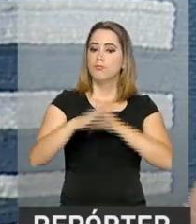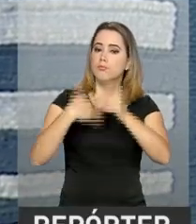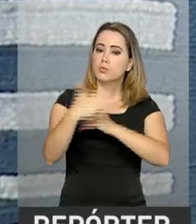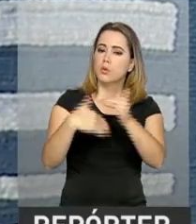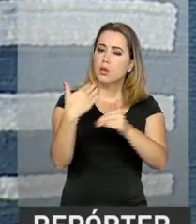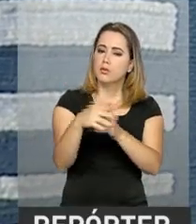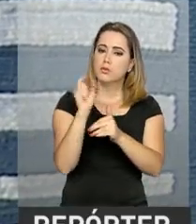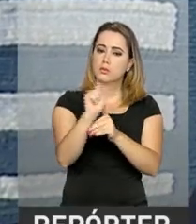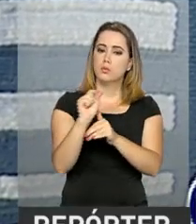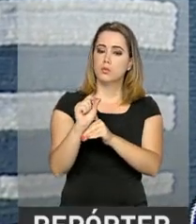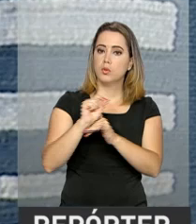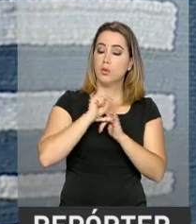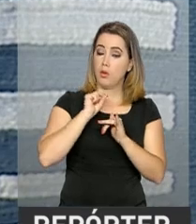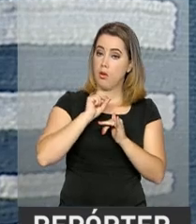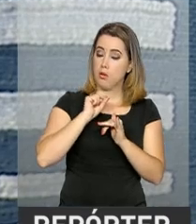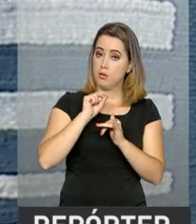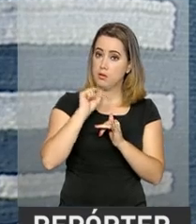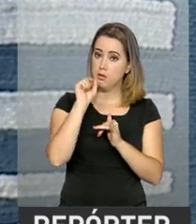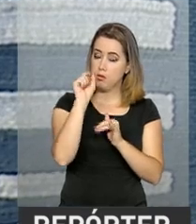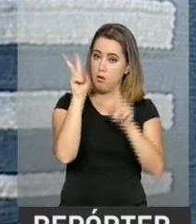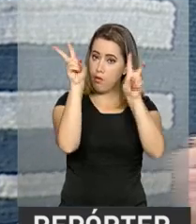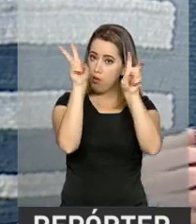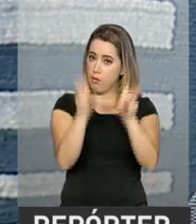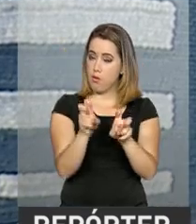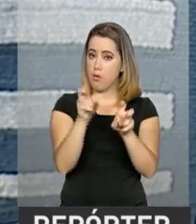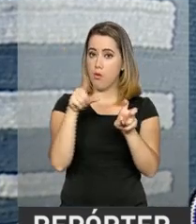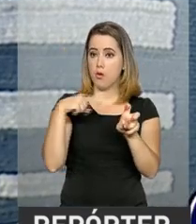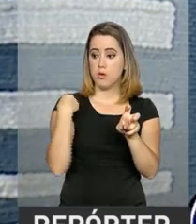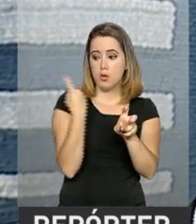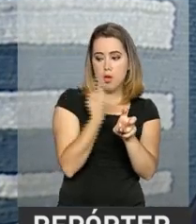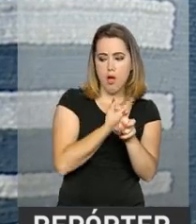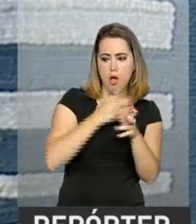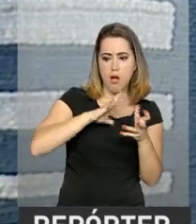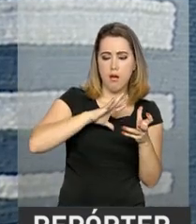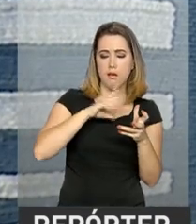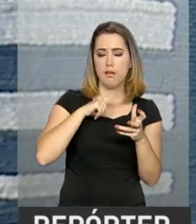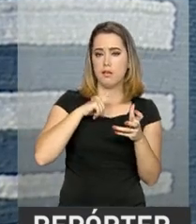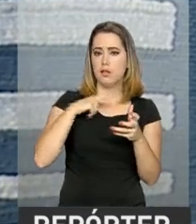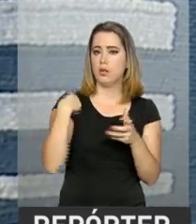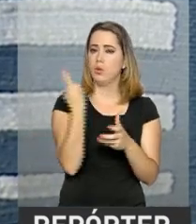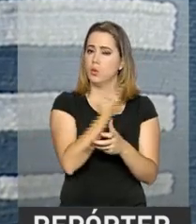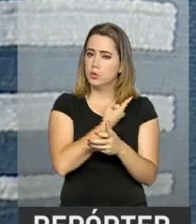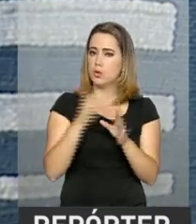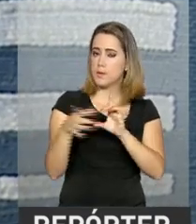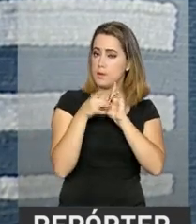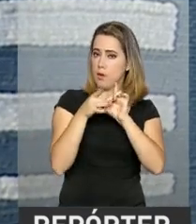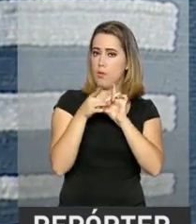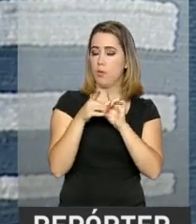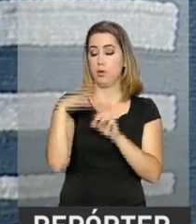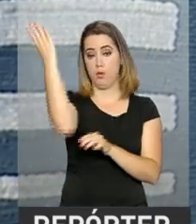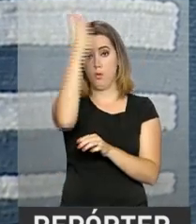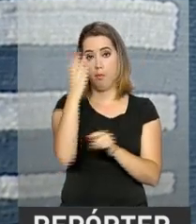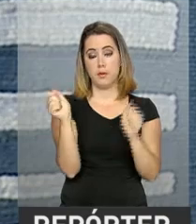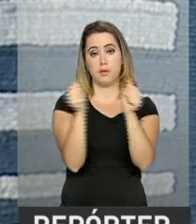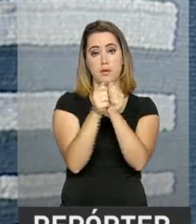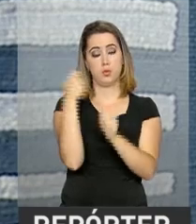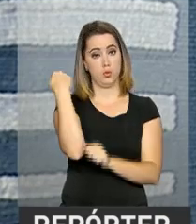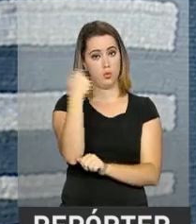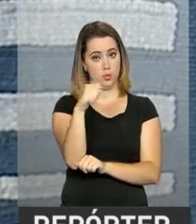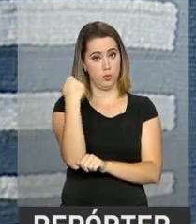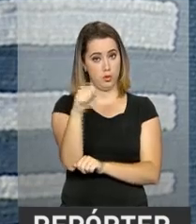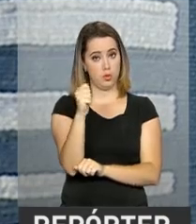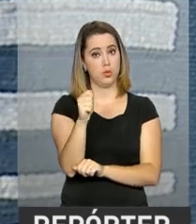na tese da universalização das nossas relações diplomáticas Brasil Argentina propondo